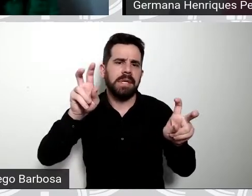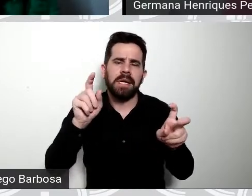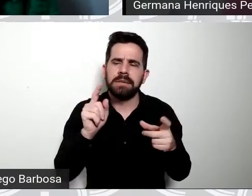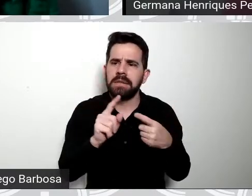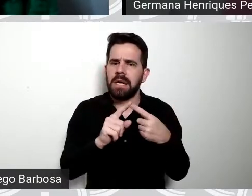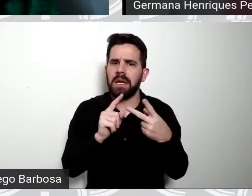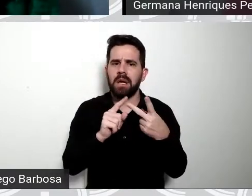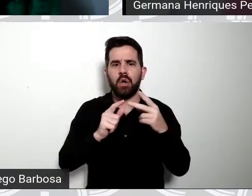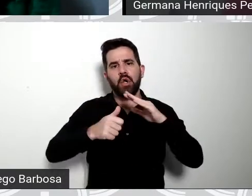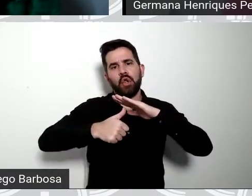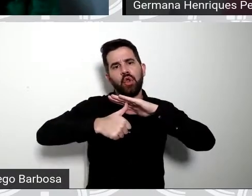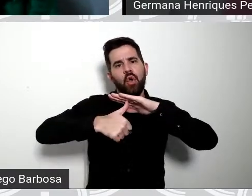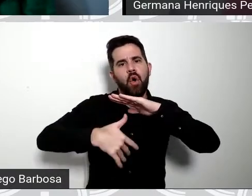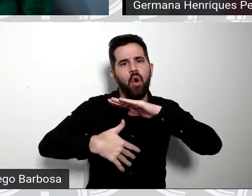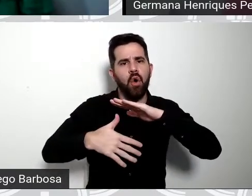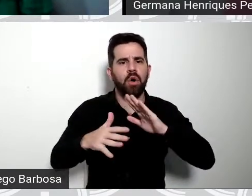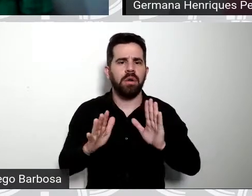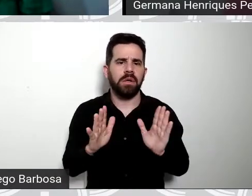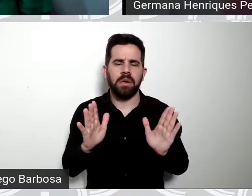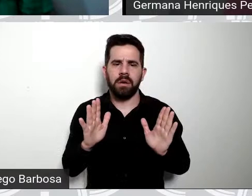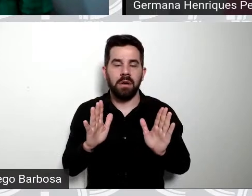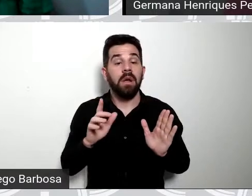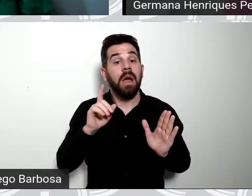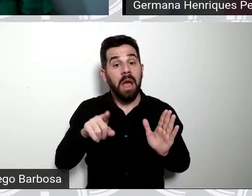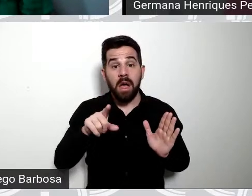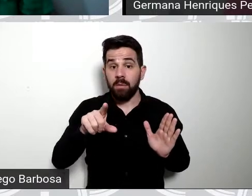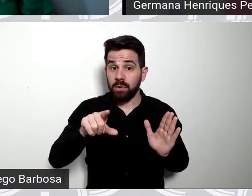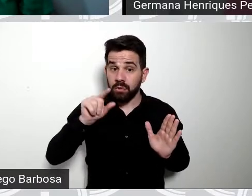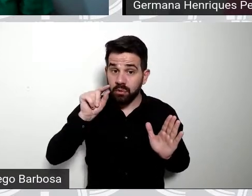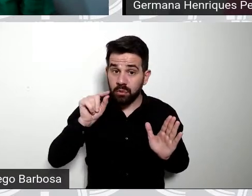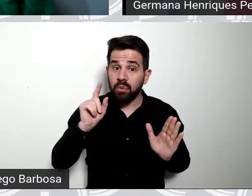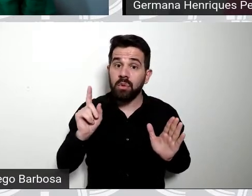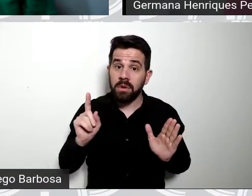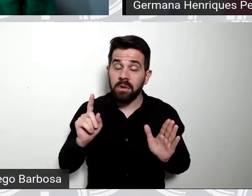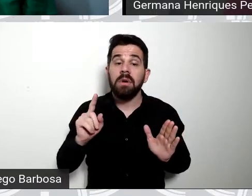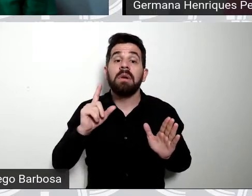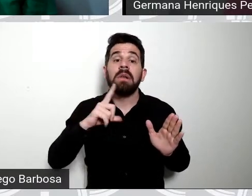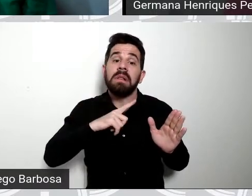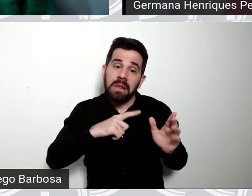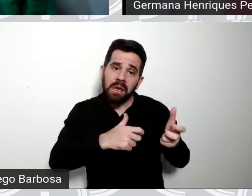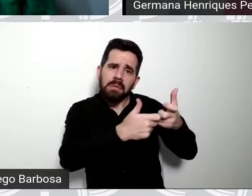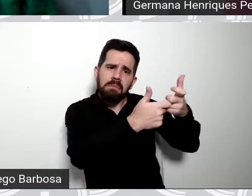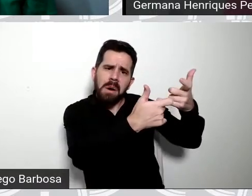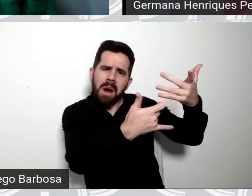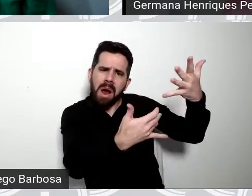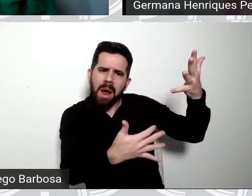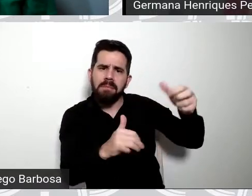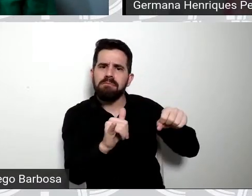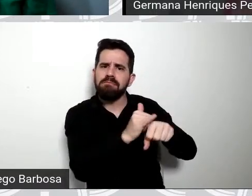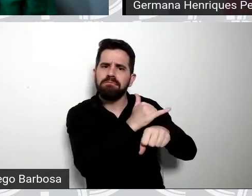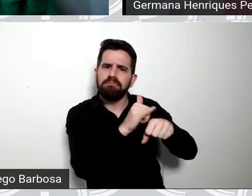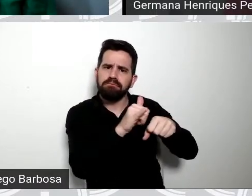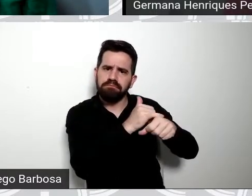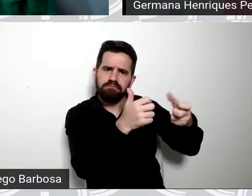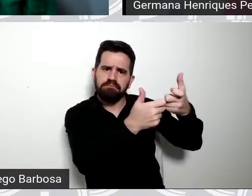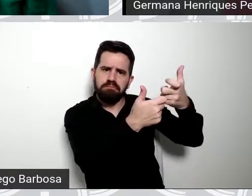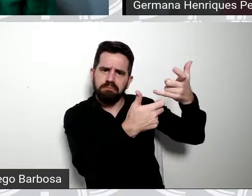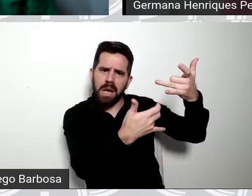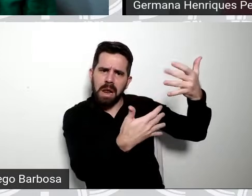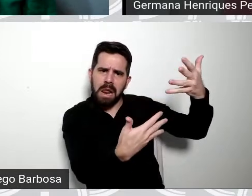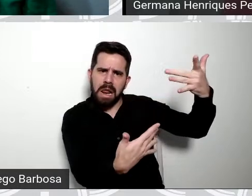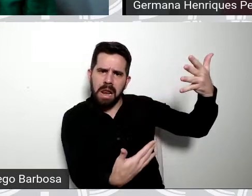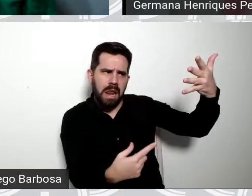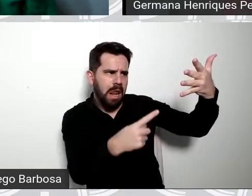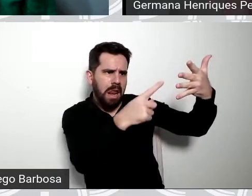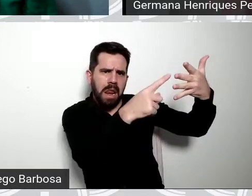O pesquisador é colocado diante de uma possibilidade de escrita, grifos, é grifado, né?